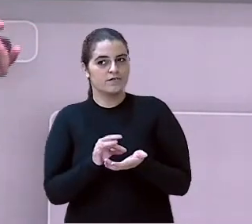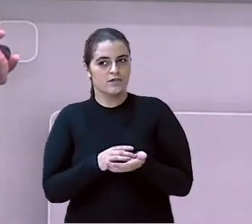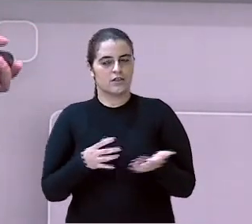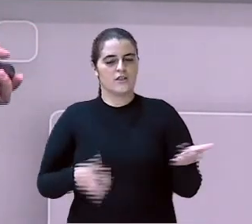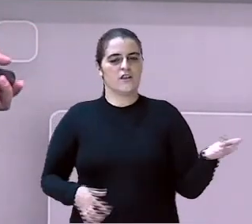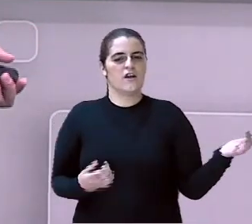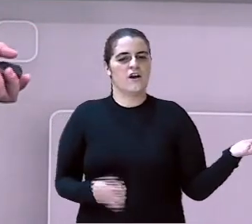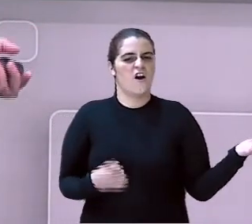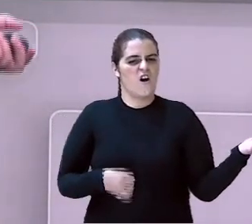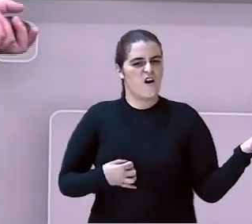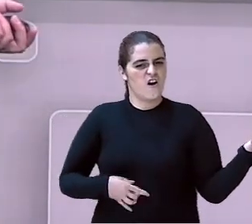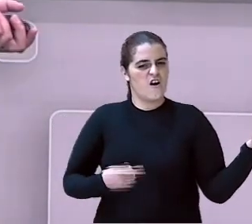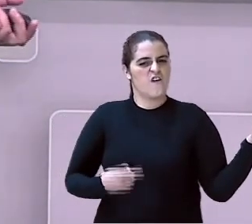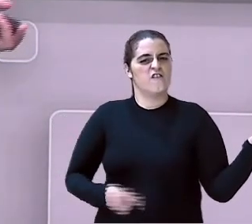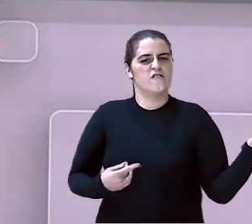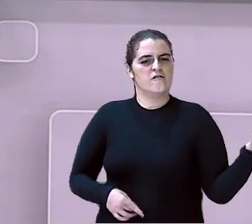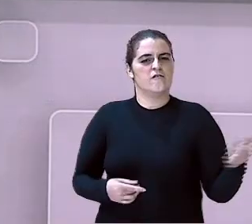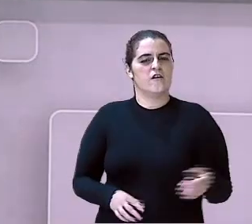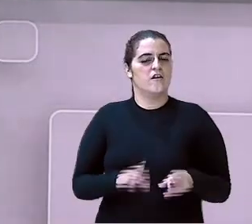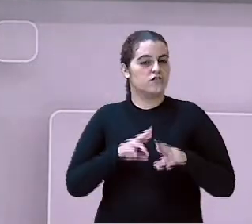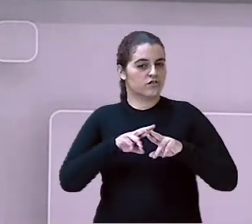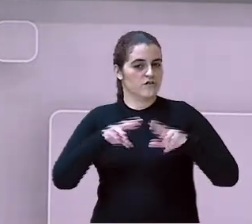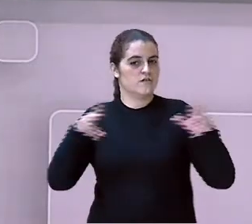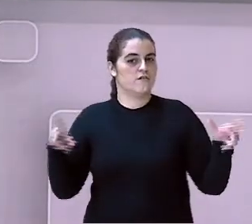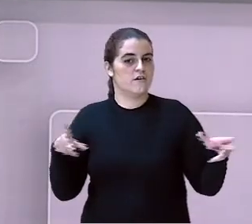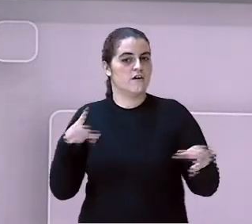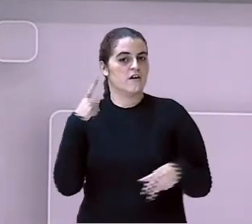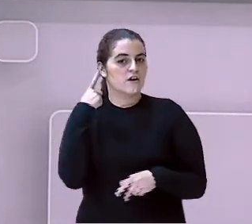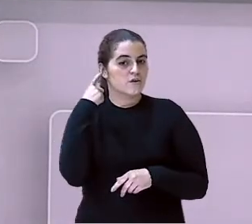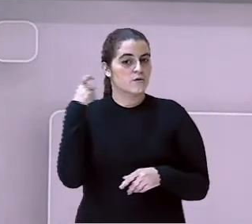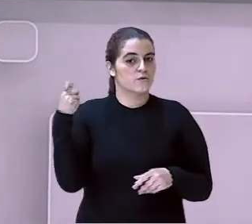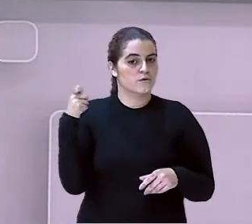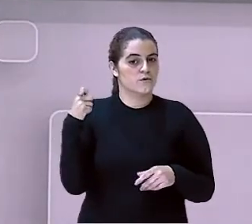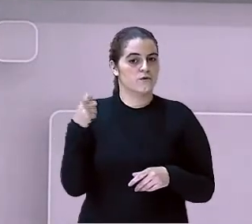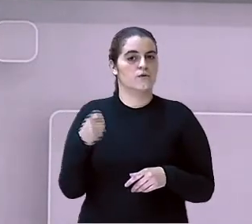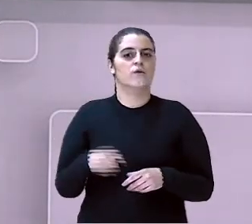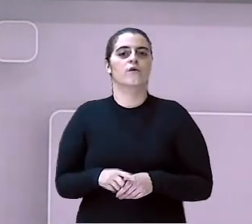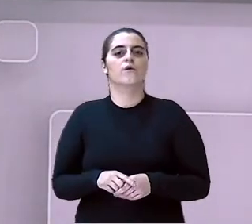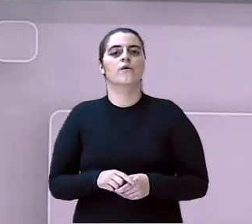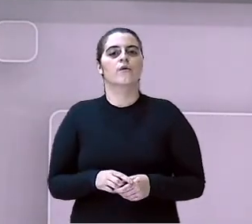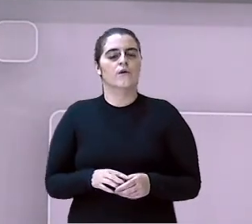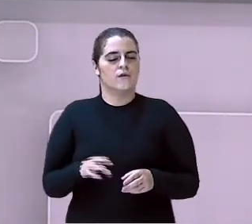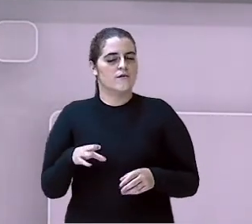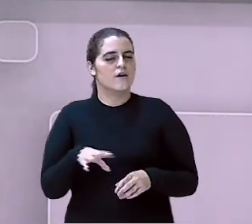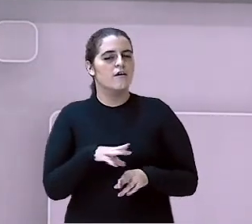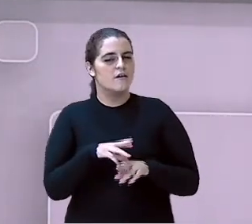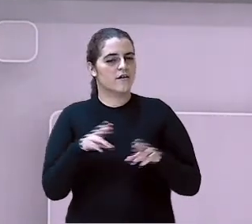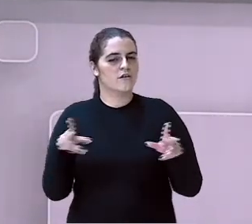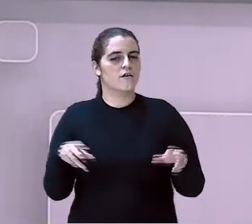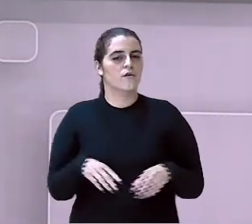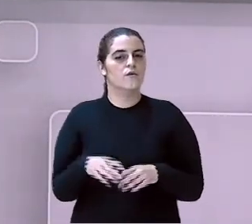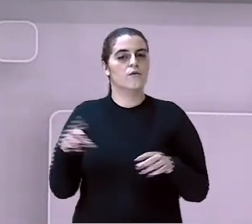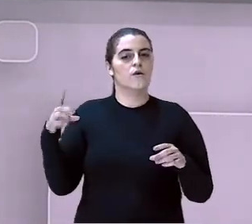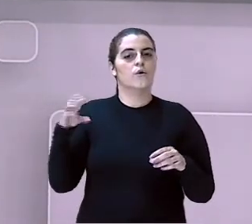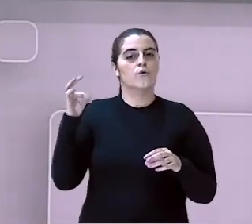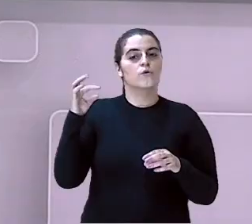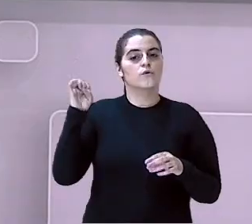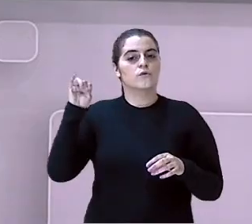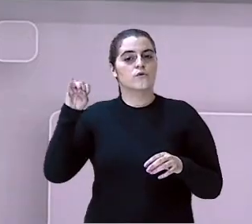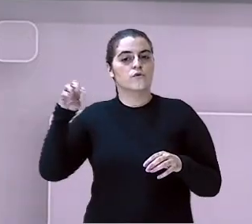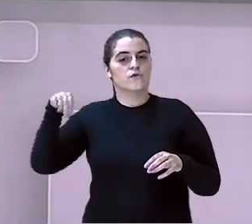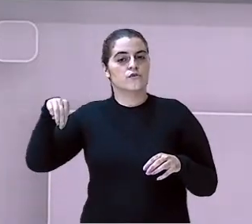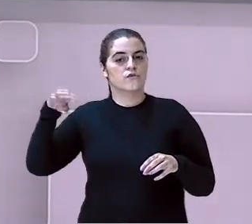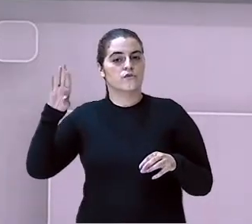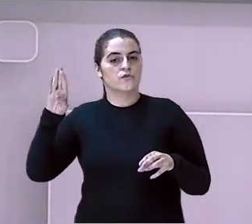a guitarra. Então, a diferença de som do violão para a guitarra, a gente fala que é o timbre, que